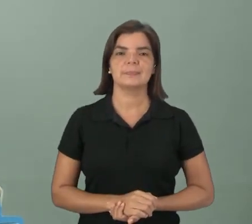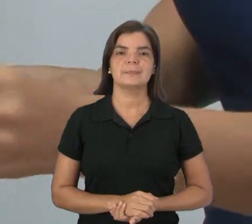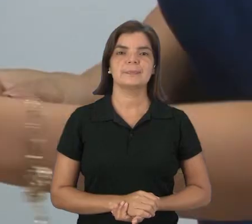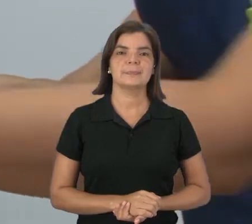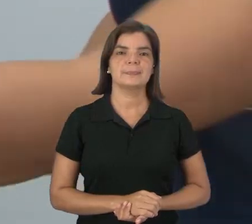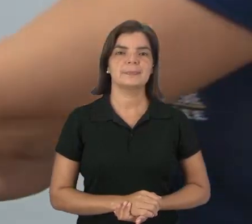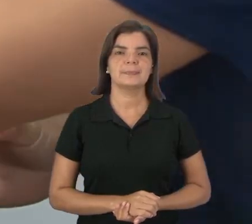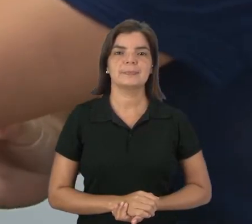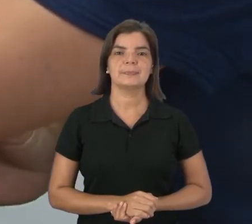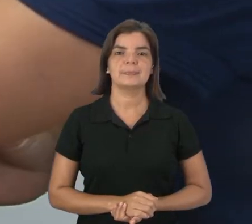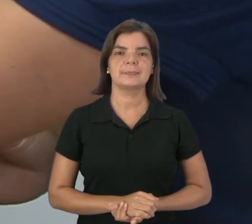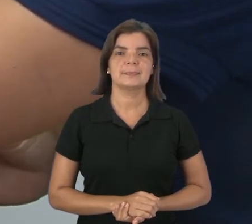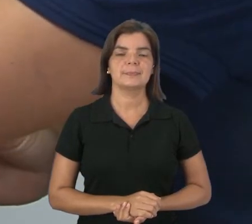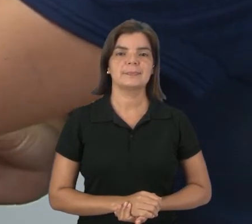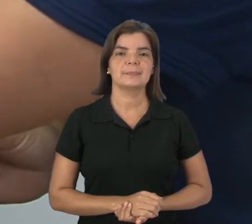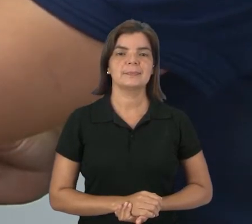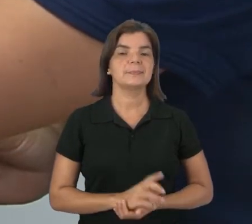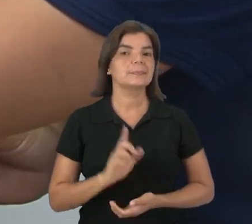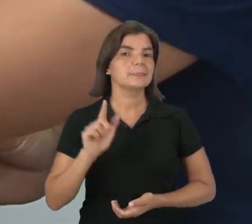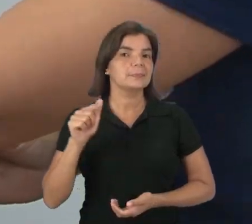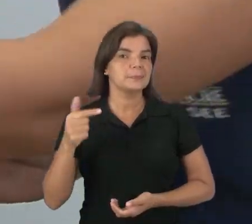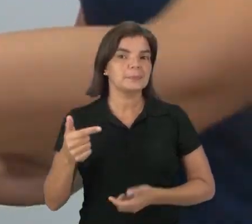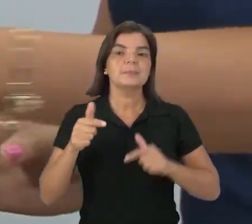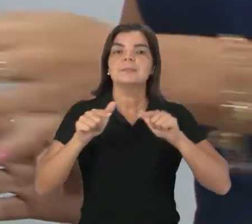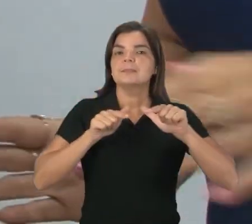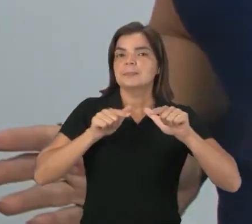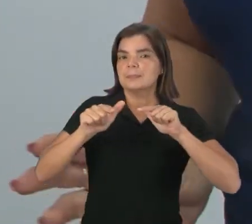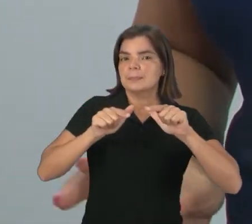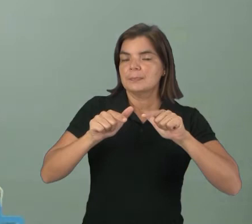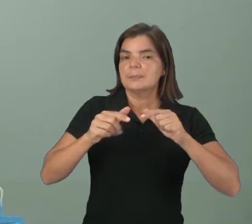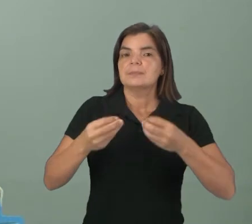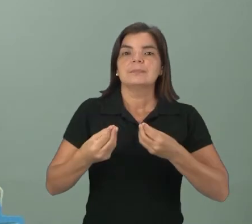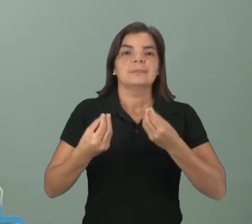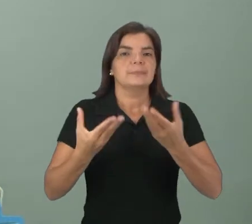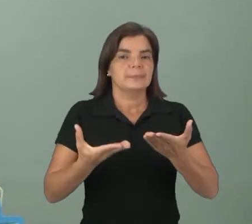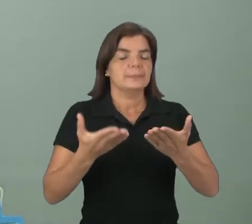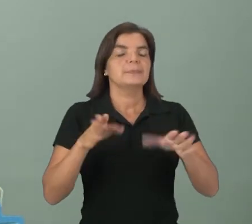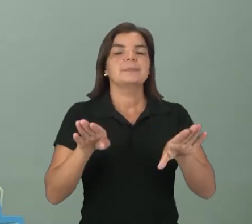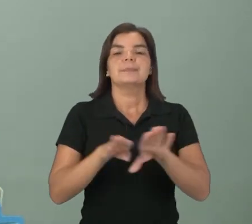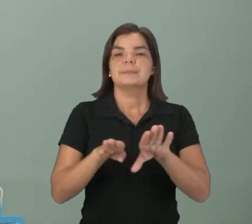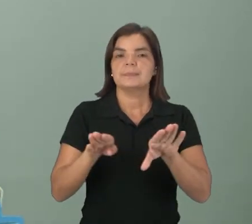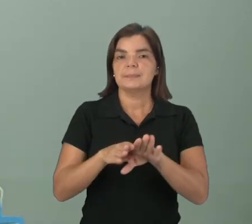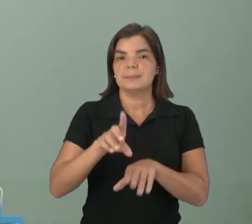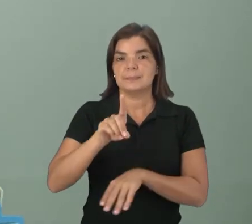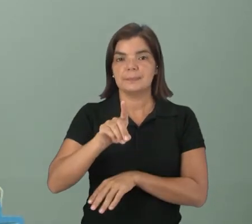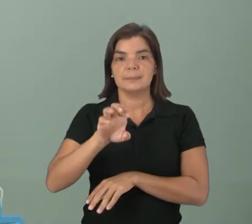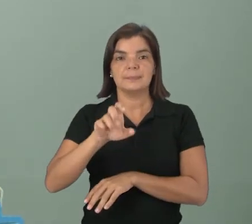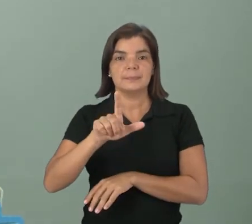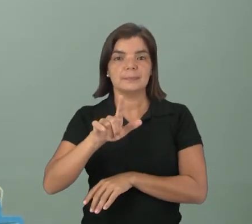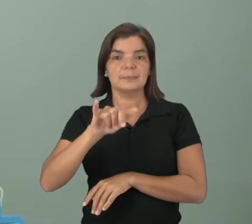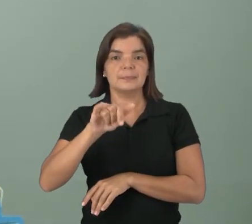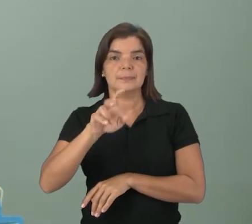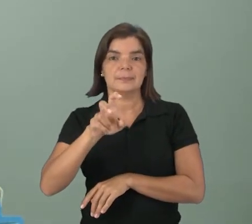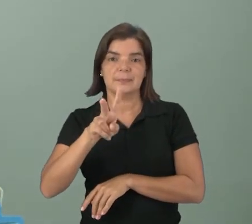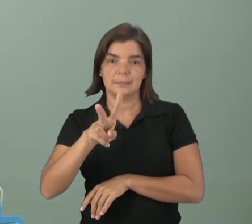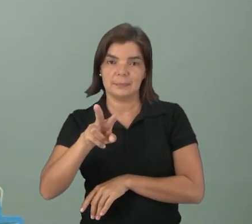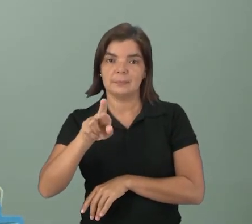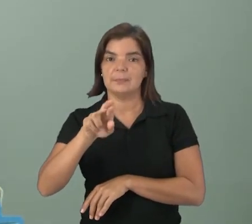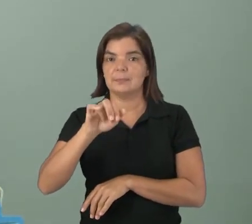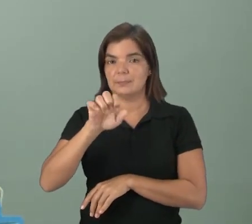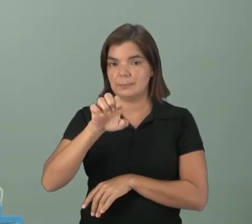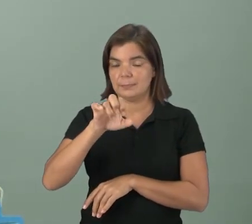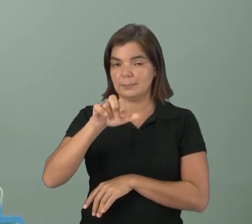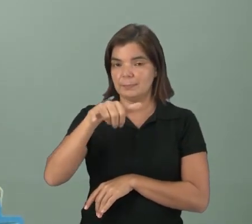certo outros serviços de entrega delivery funcionam à noite